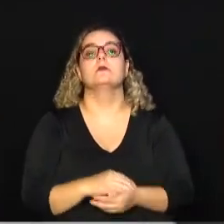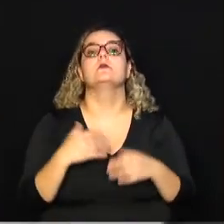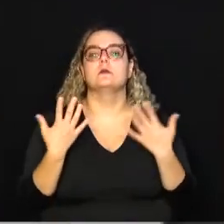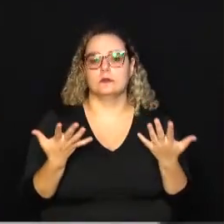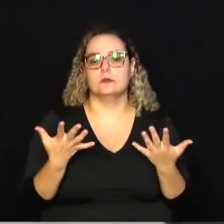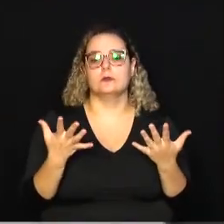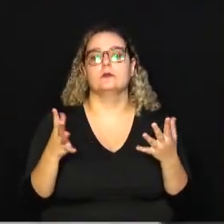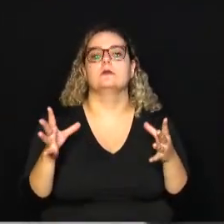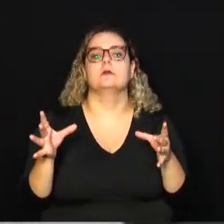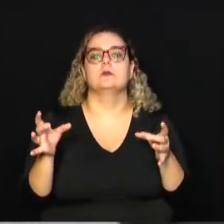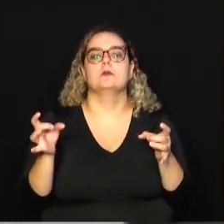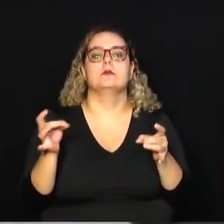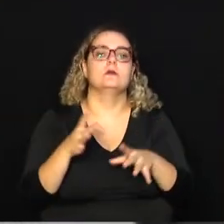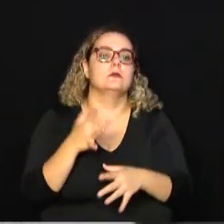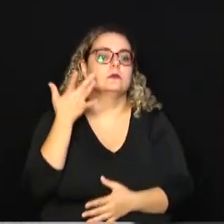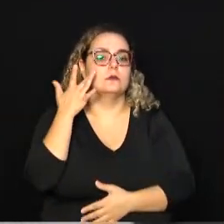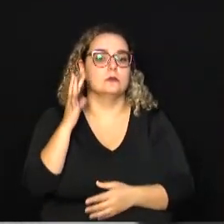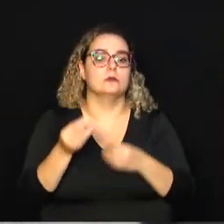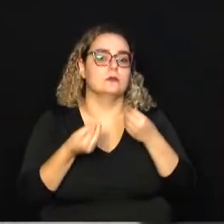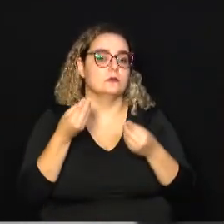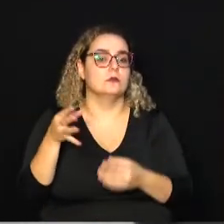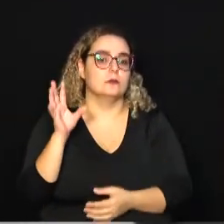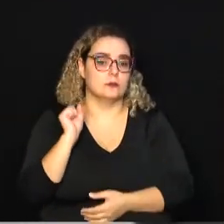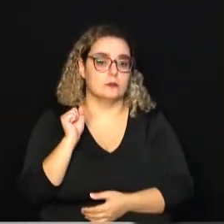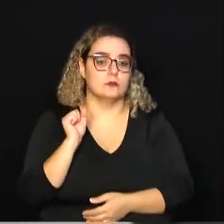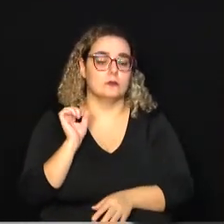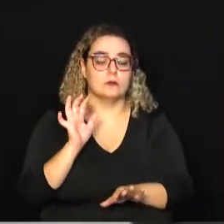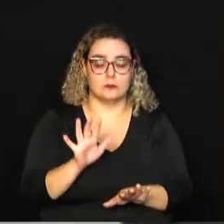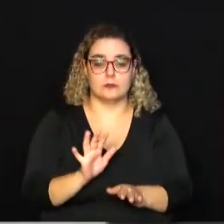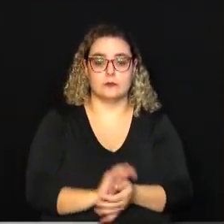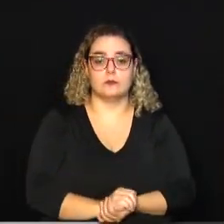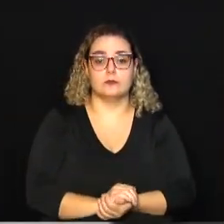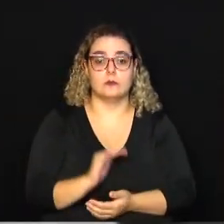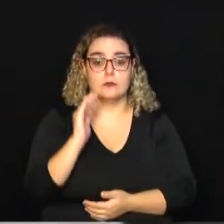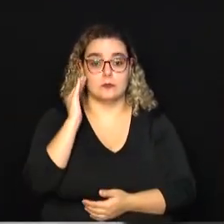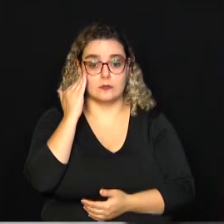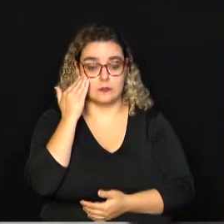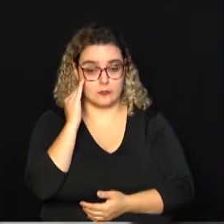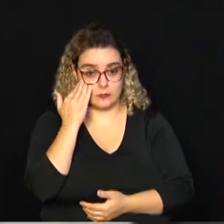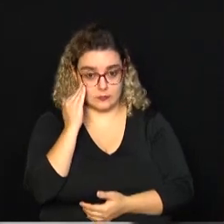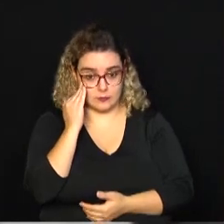só fechando, eu não sei até onde vocês me ouviram, entendo que